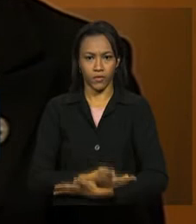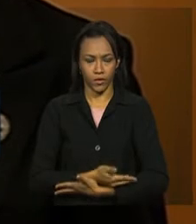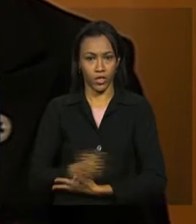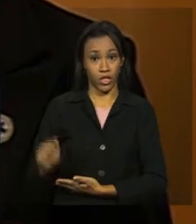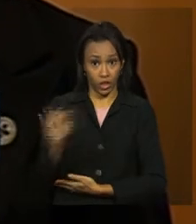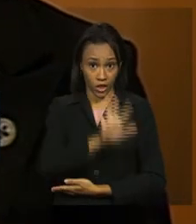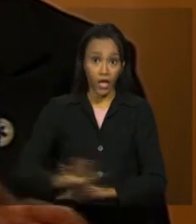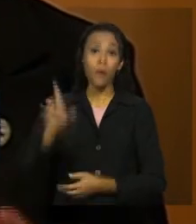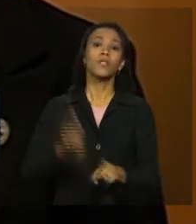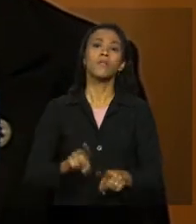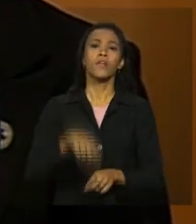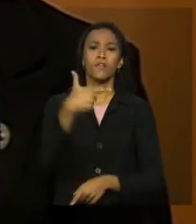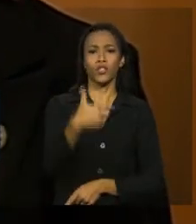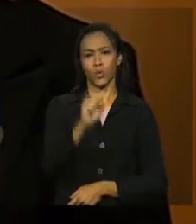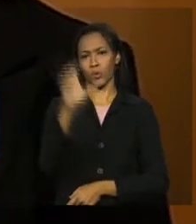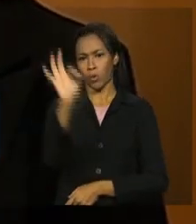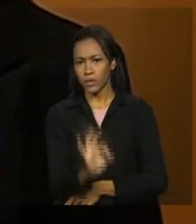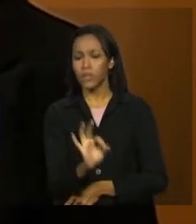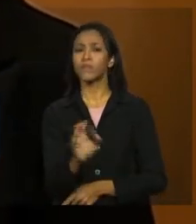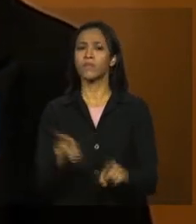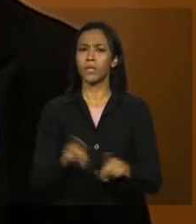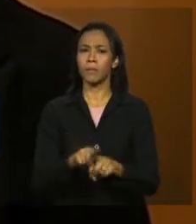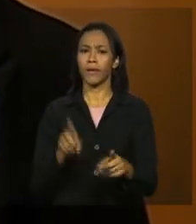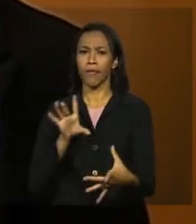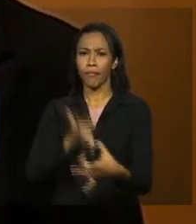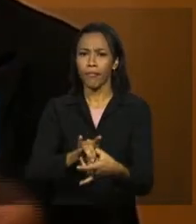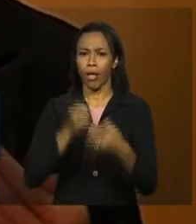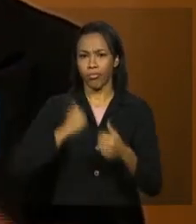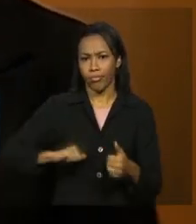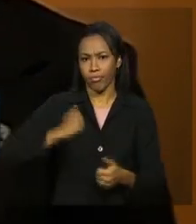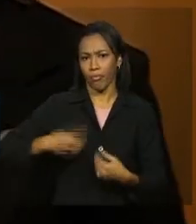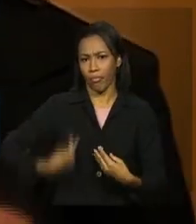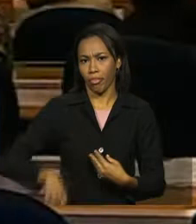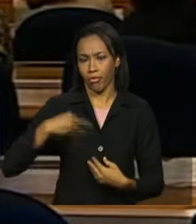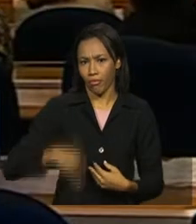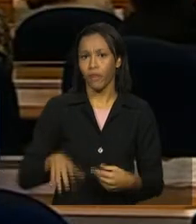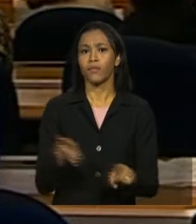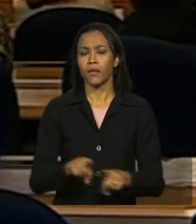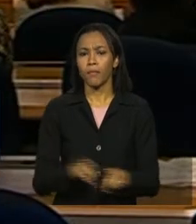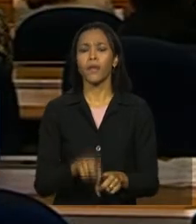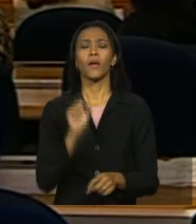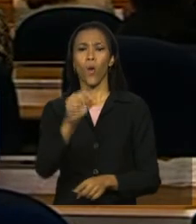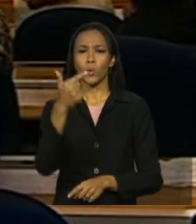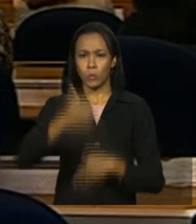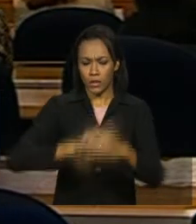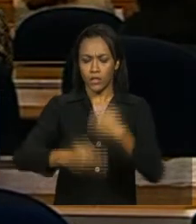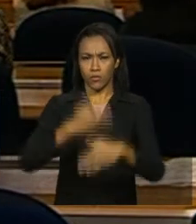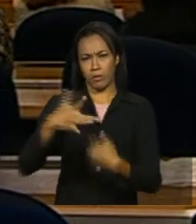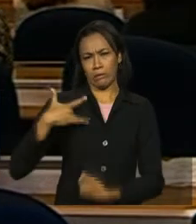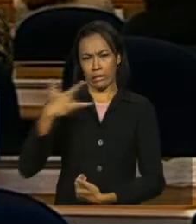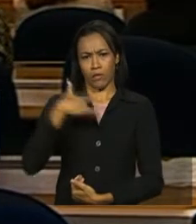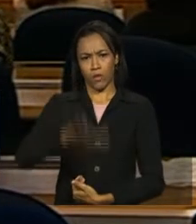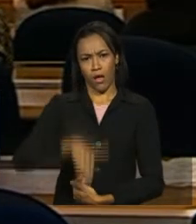geral e até 28 por cento da mortalidade e diarreia também potencializa o pleno crescimento e desenvolvimento das crianças